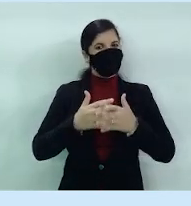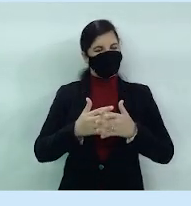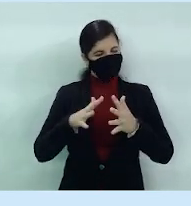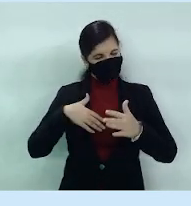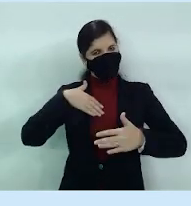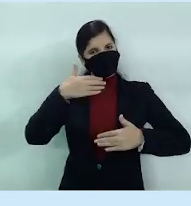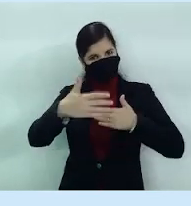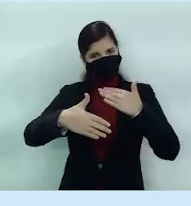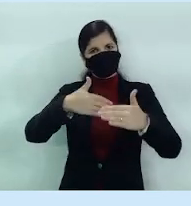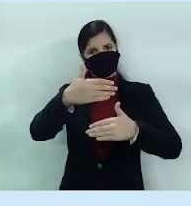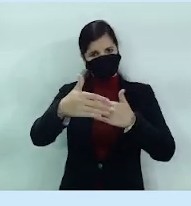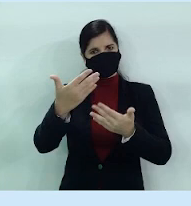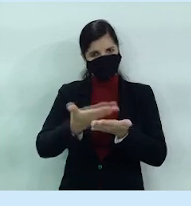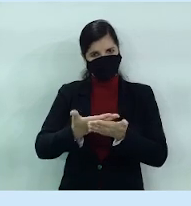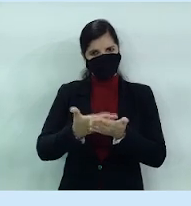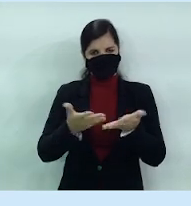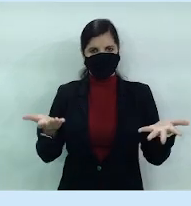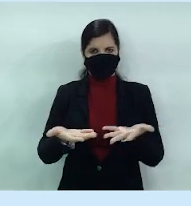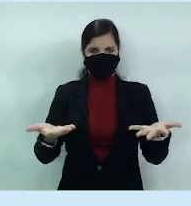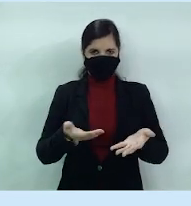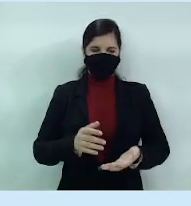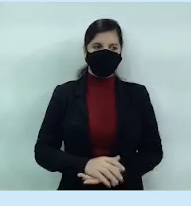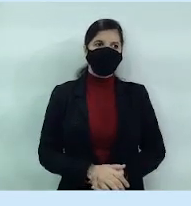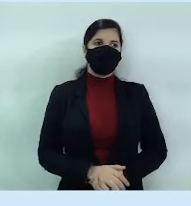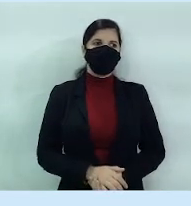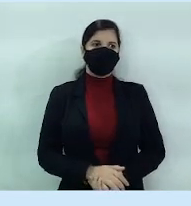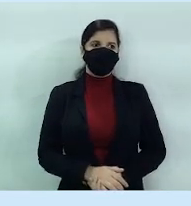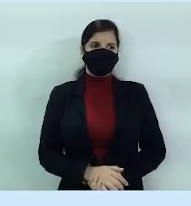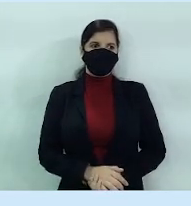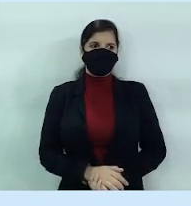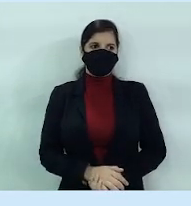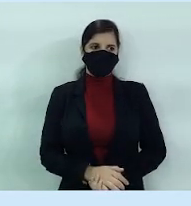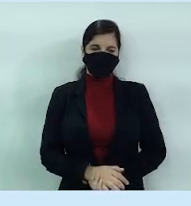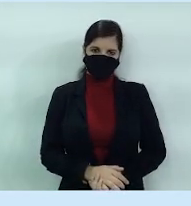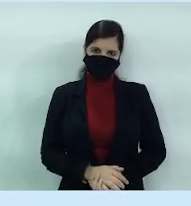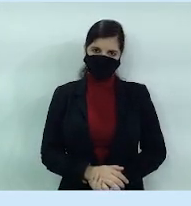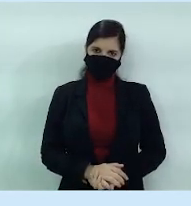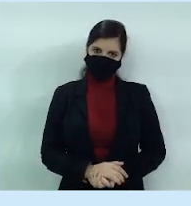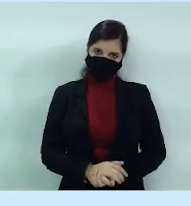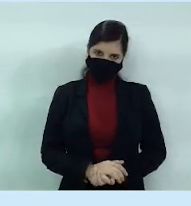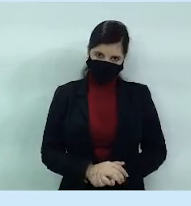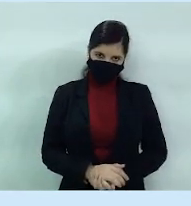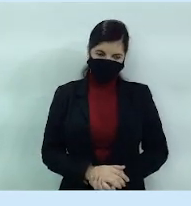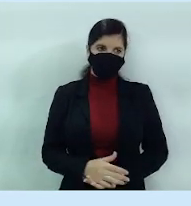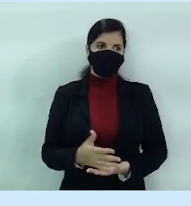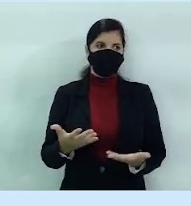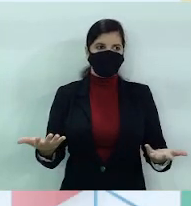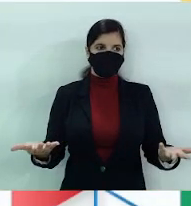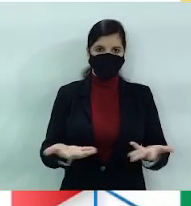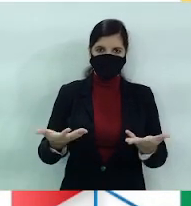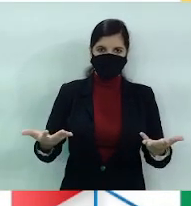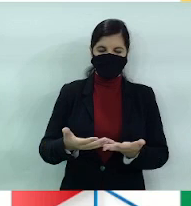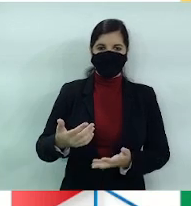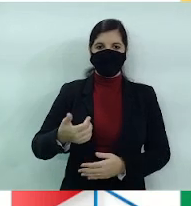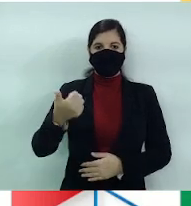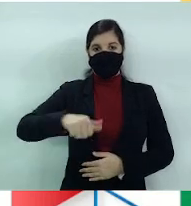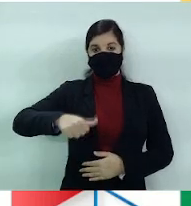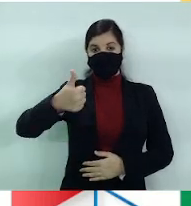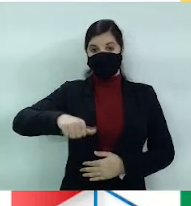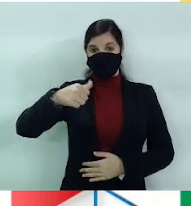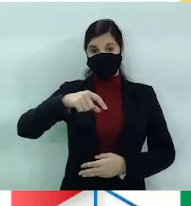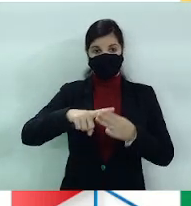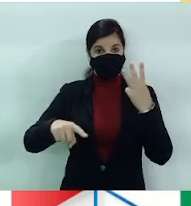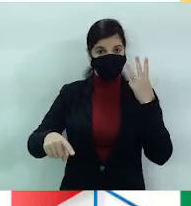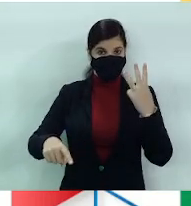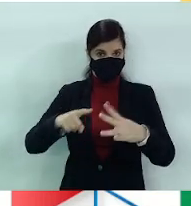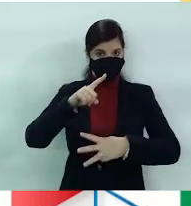desenvolver isso bem durante a aula de hoje, ok? Então veja bem, vamos ver aqui agora 3